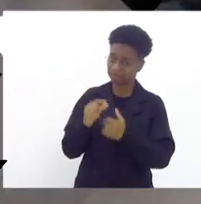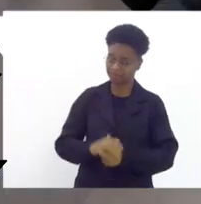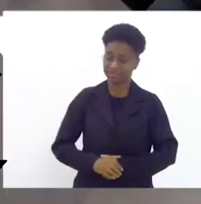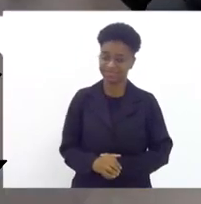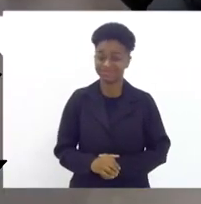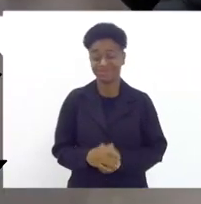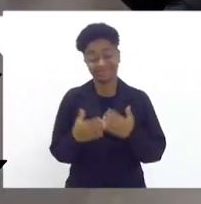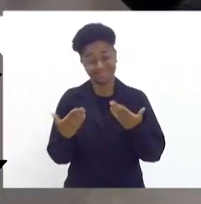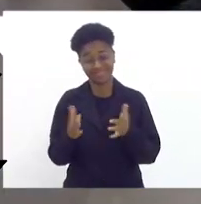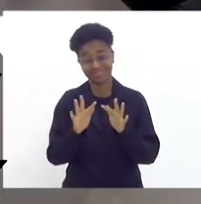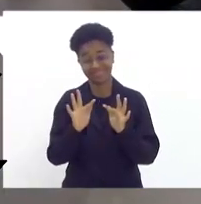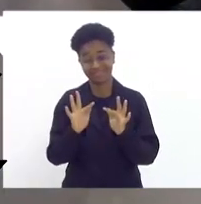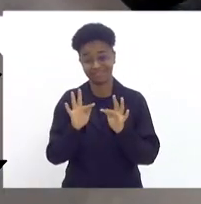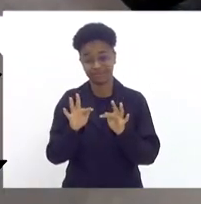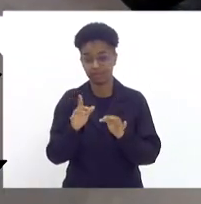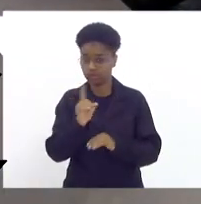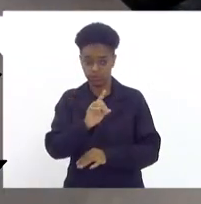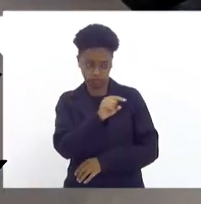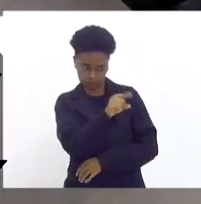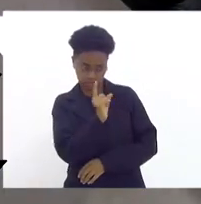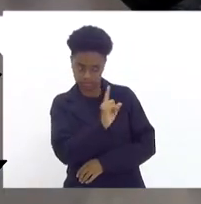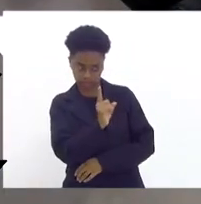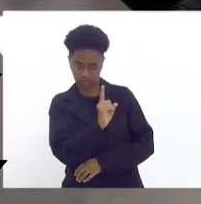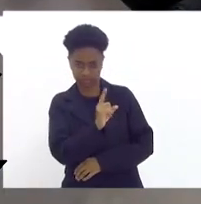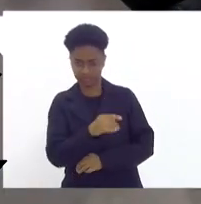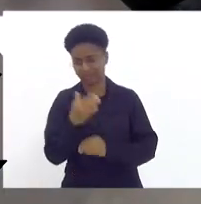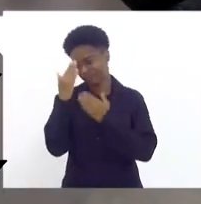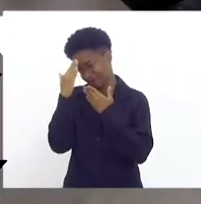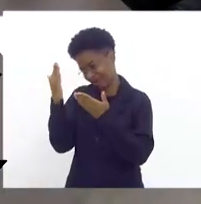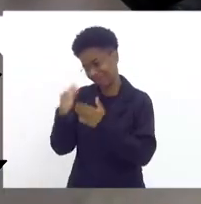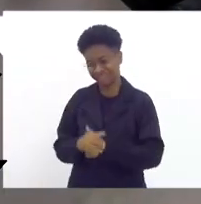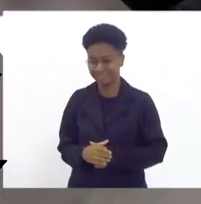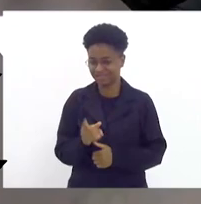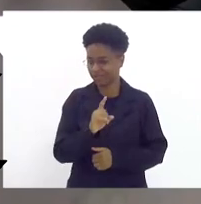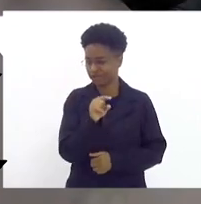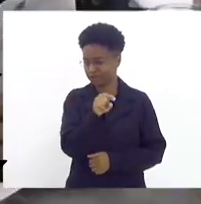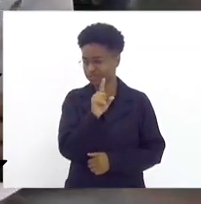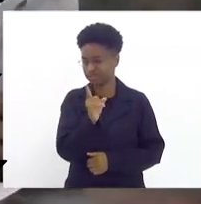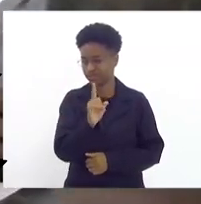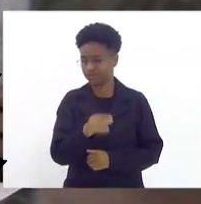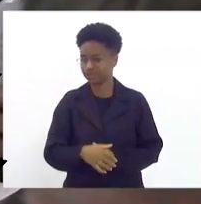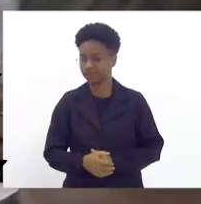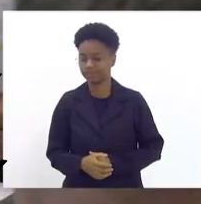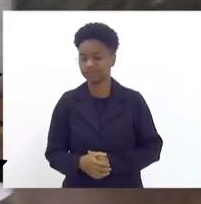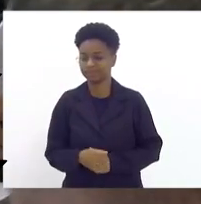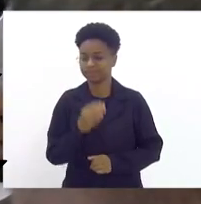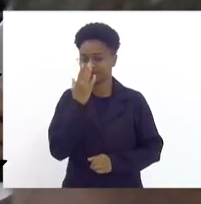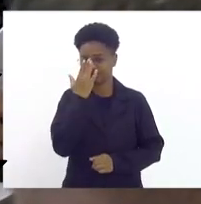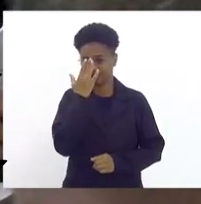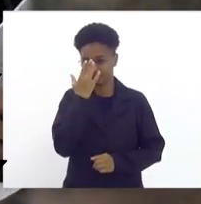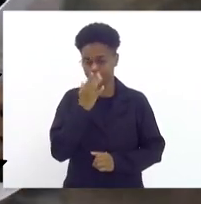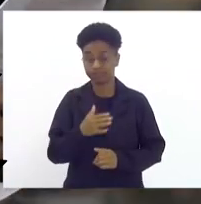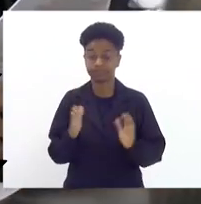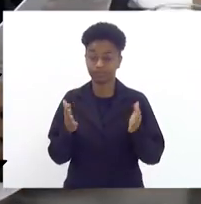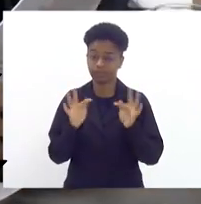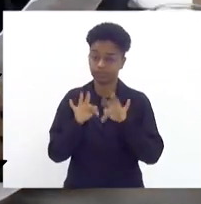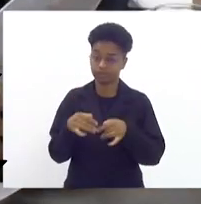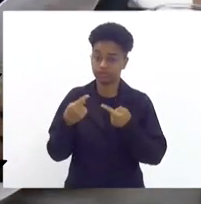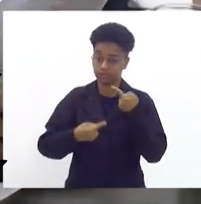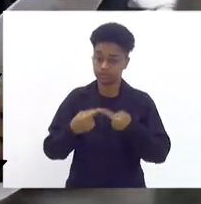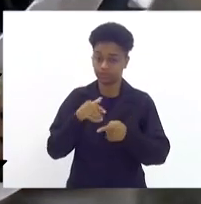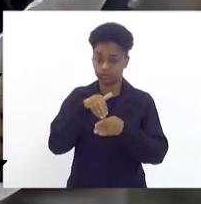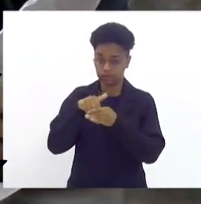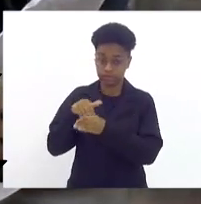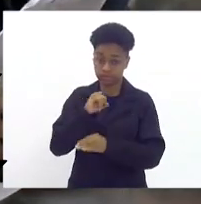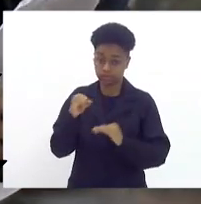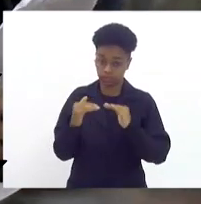Então, encerrada a discussão. Não por Vossa Excelência. Obrigado. Nada a ver com Vossa Excelência. Obrigado. Encerrada a discussão e votação, senhores que